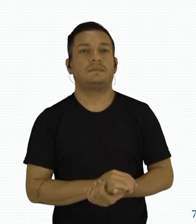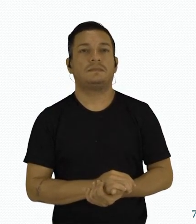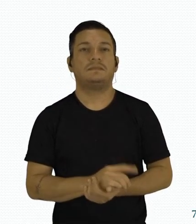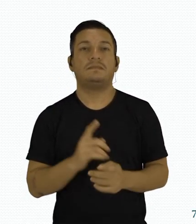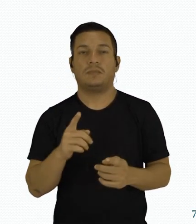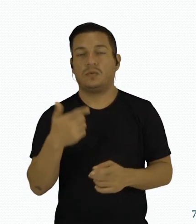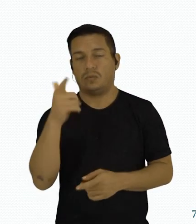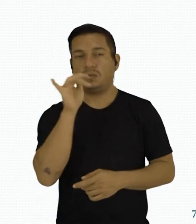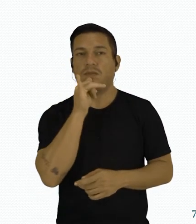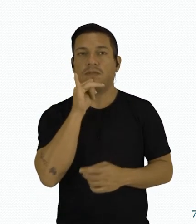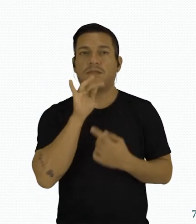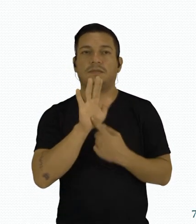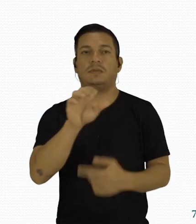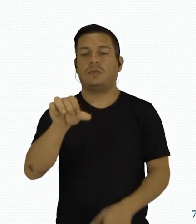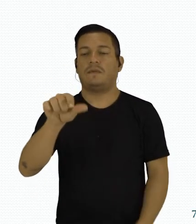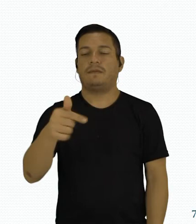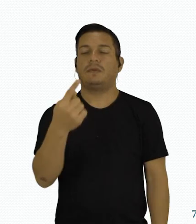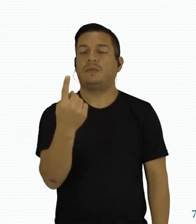exemplo aí para você, ó,